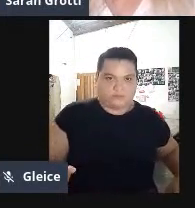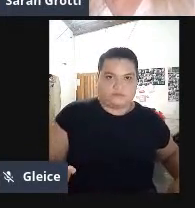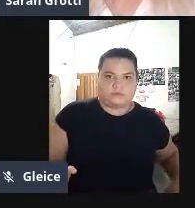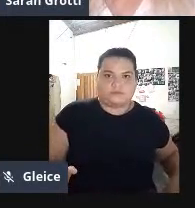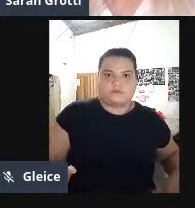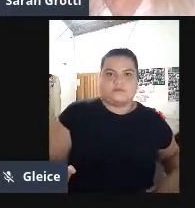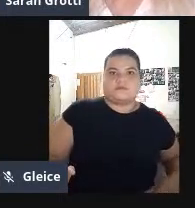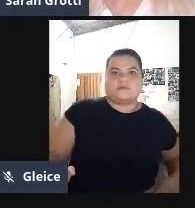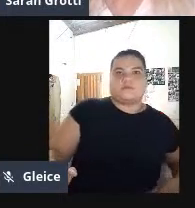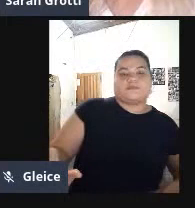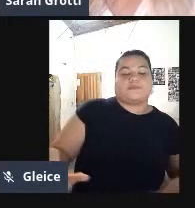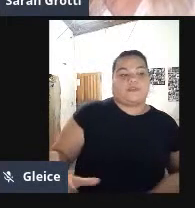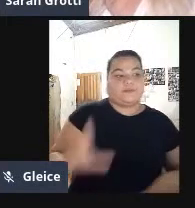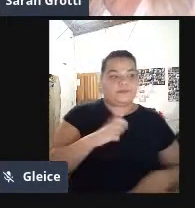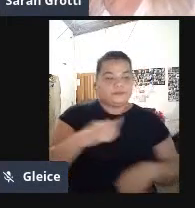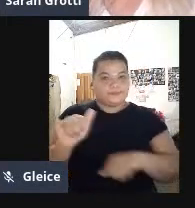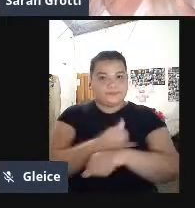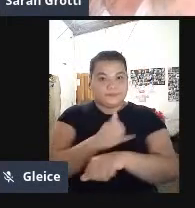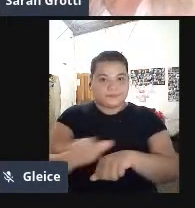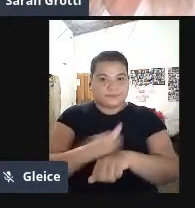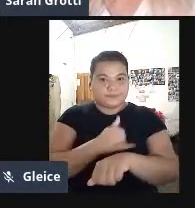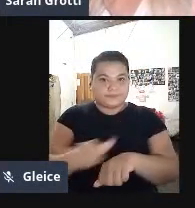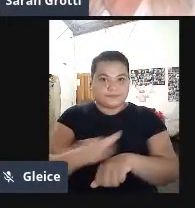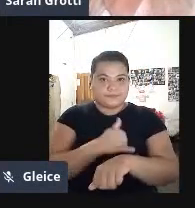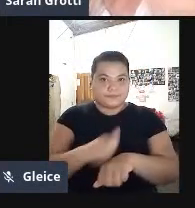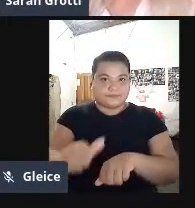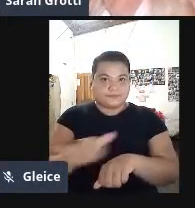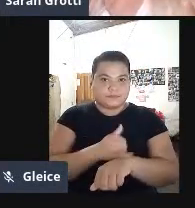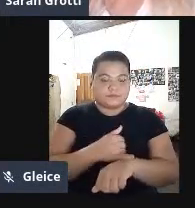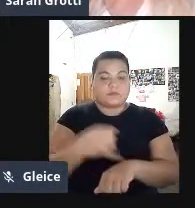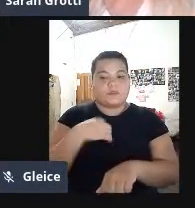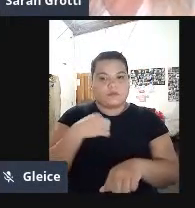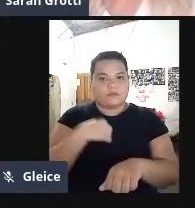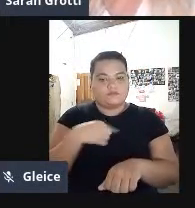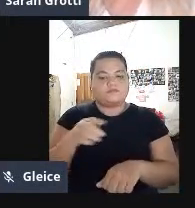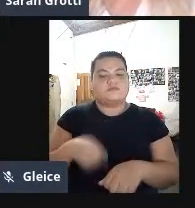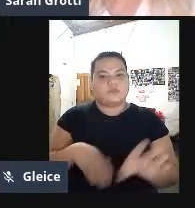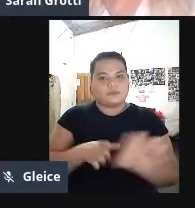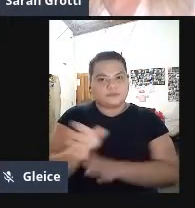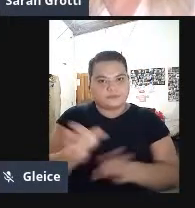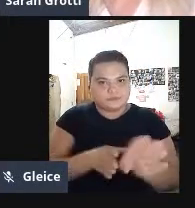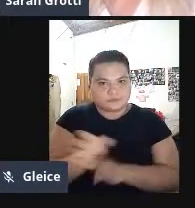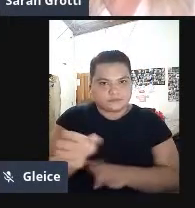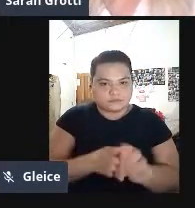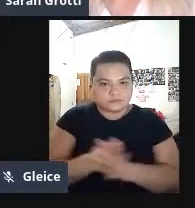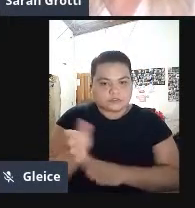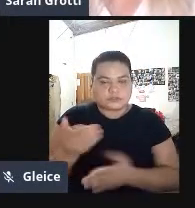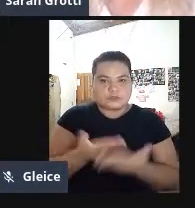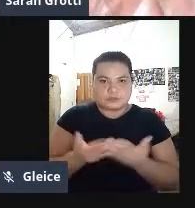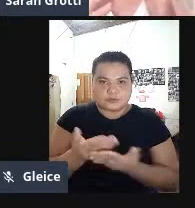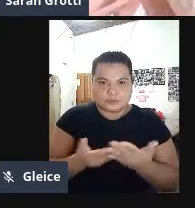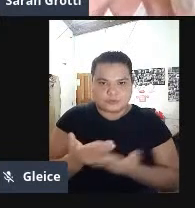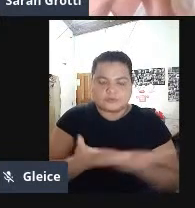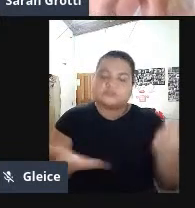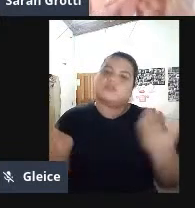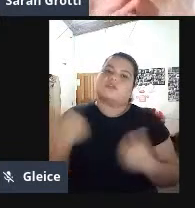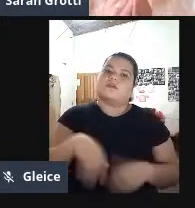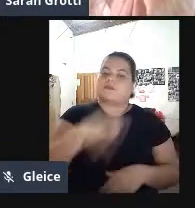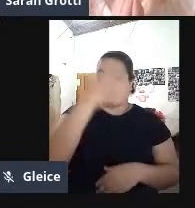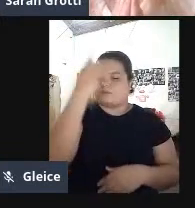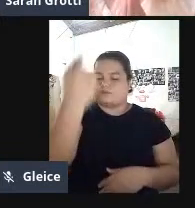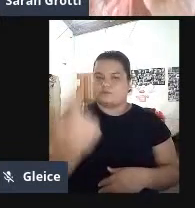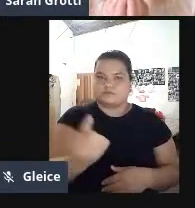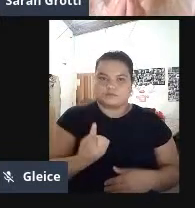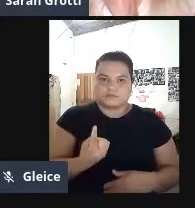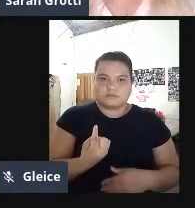Existem métodos que fazemos, que eu passo, que é orientado na hora ali da consulta, para o paciente